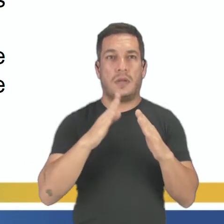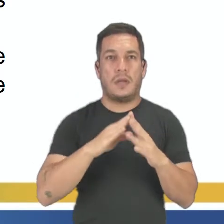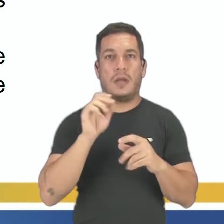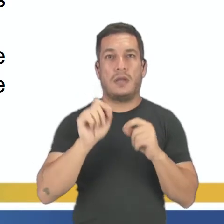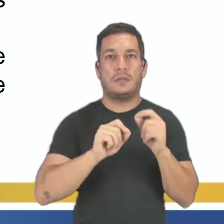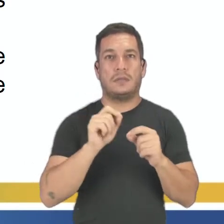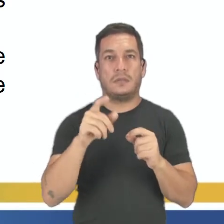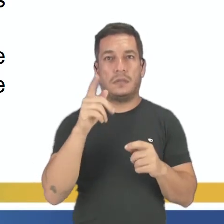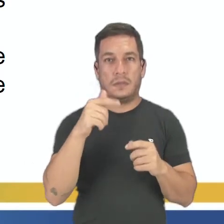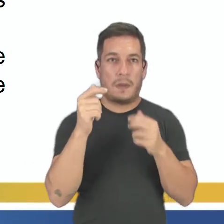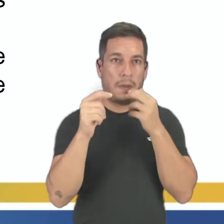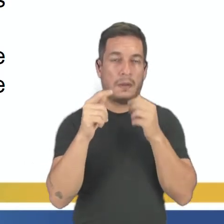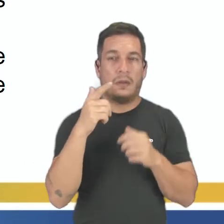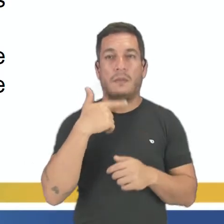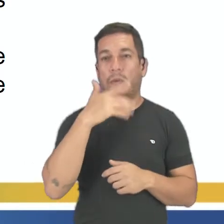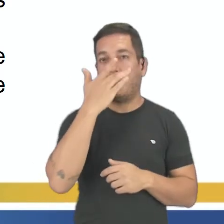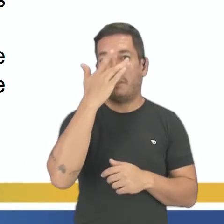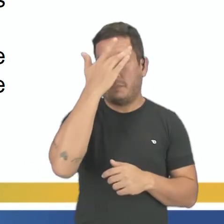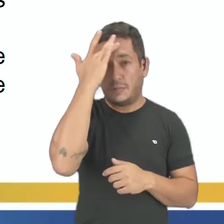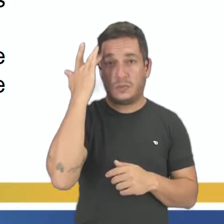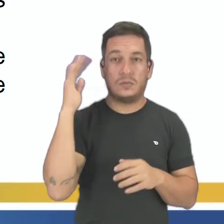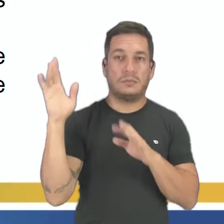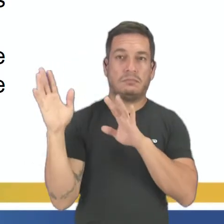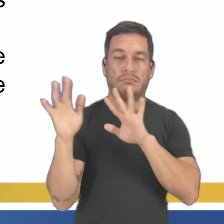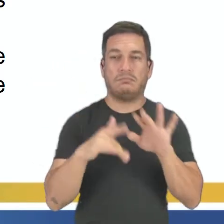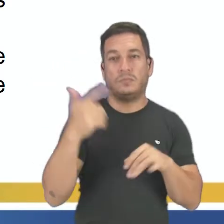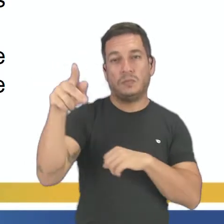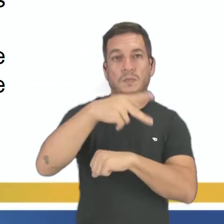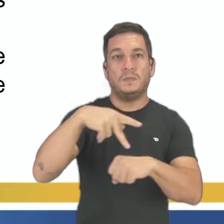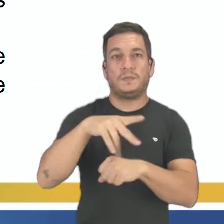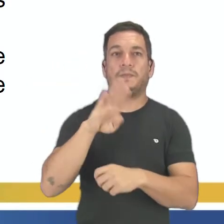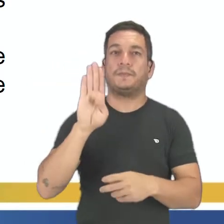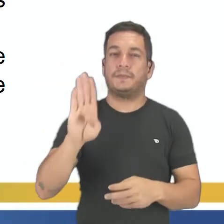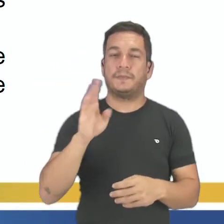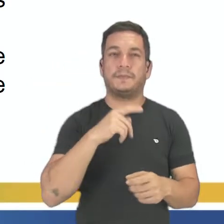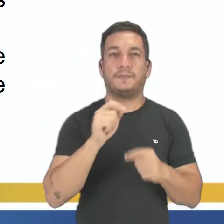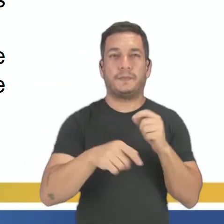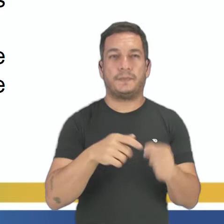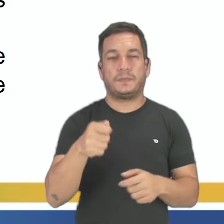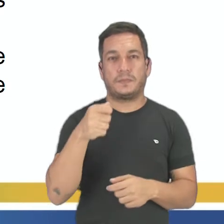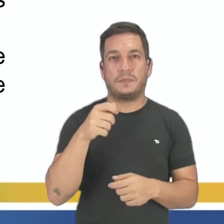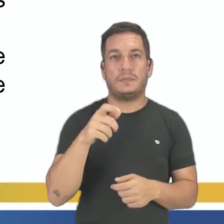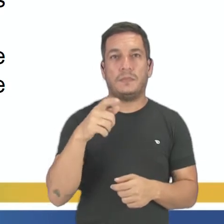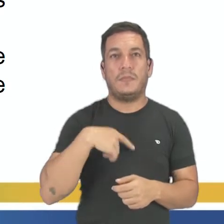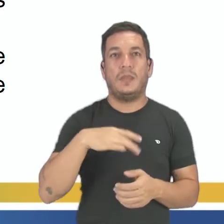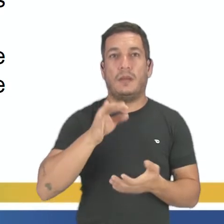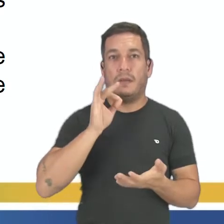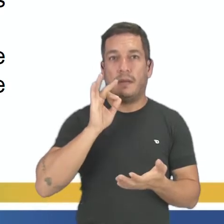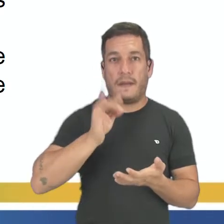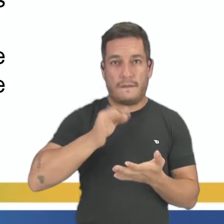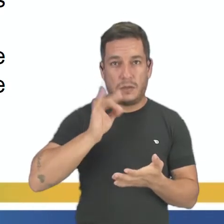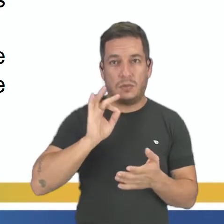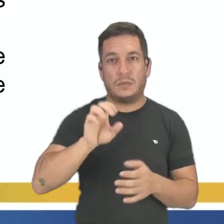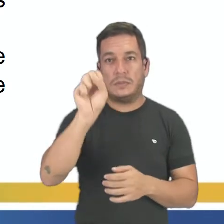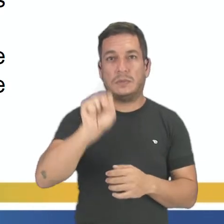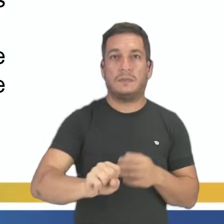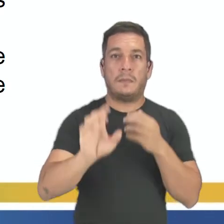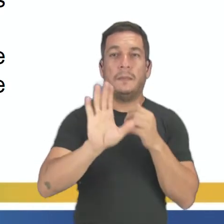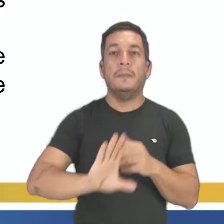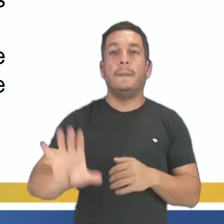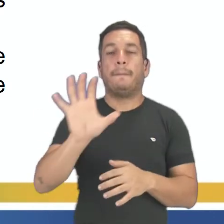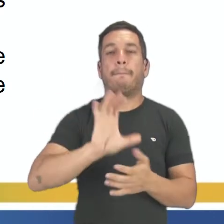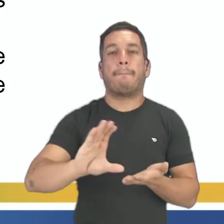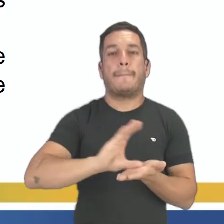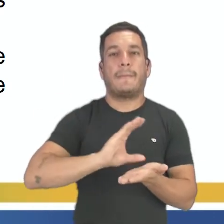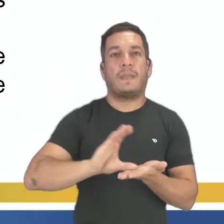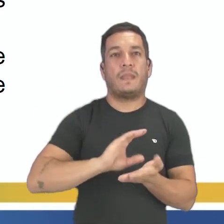imigrantes estrangeiros. B, o domínio da cafeicultura no sudeste, consequentemente a acumulação de capital e